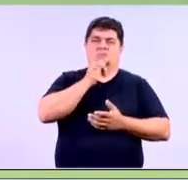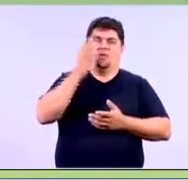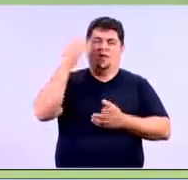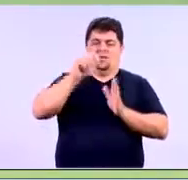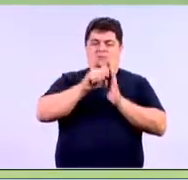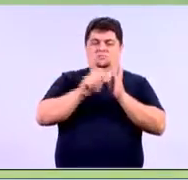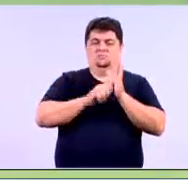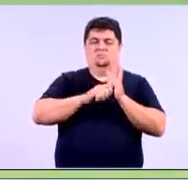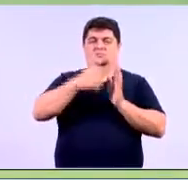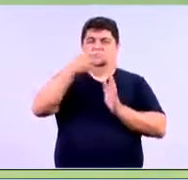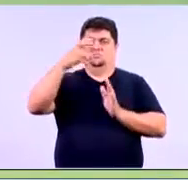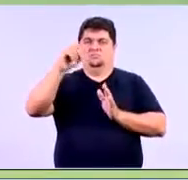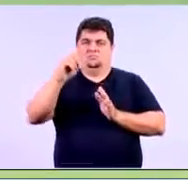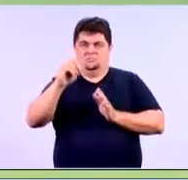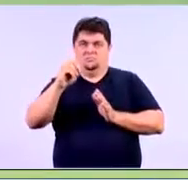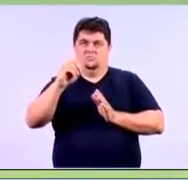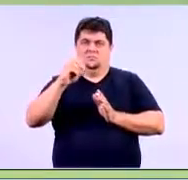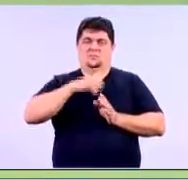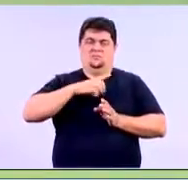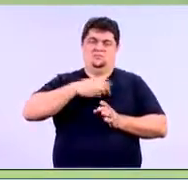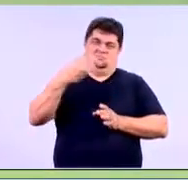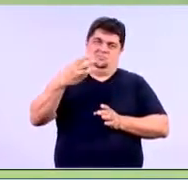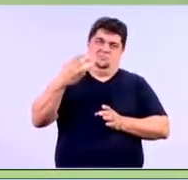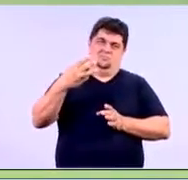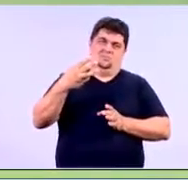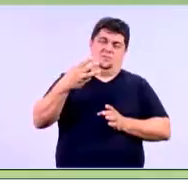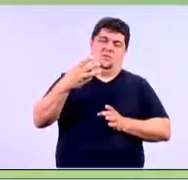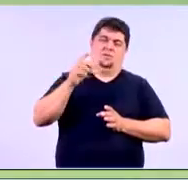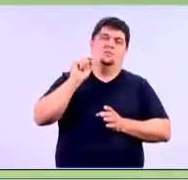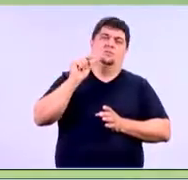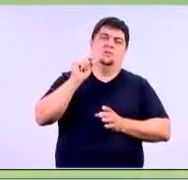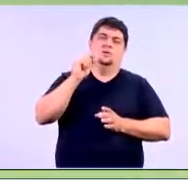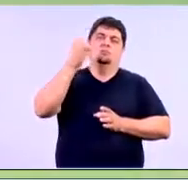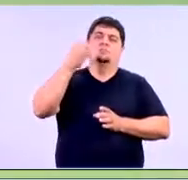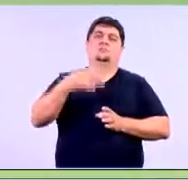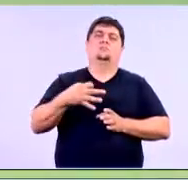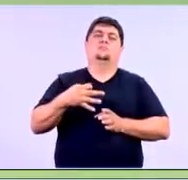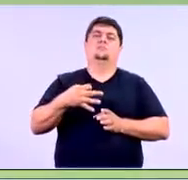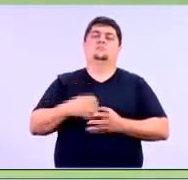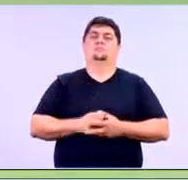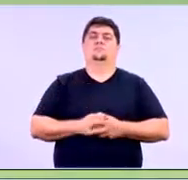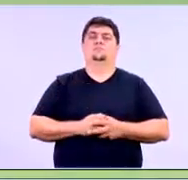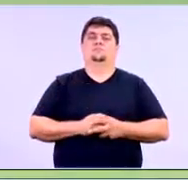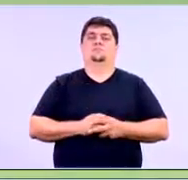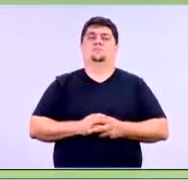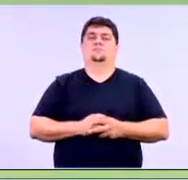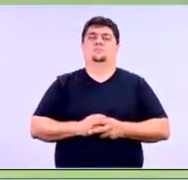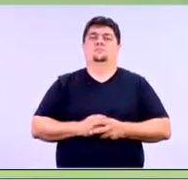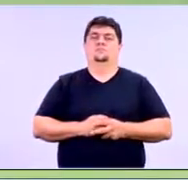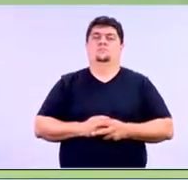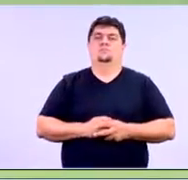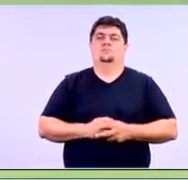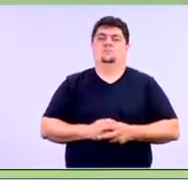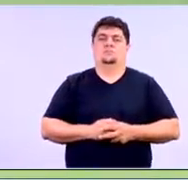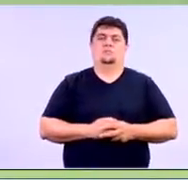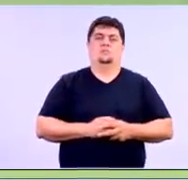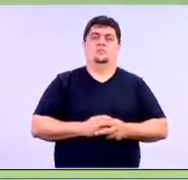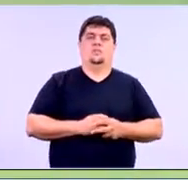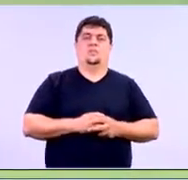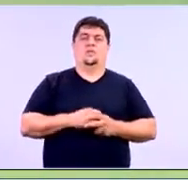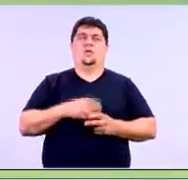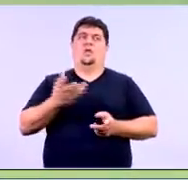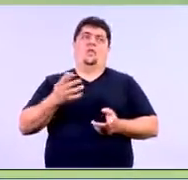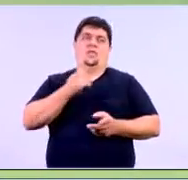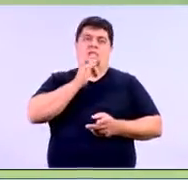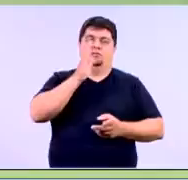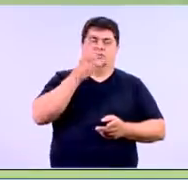150, inciso 3º da linha A da Constituição Federal dispõe: aqui a gente já viu que é sem prejuízo de outras